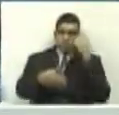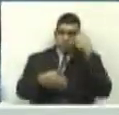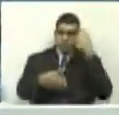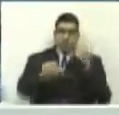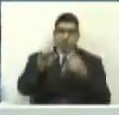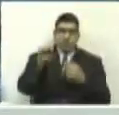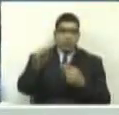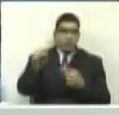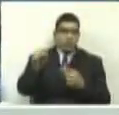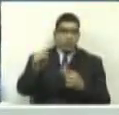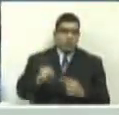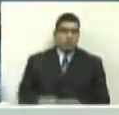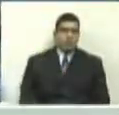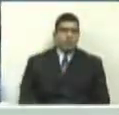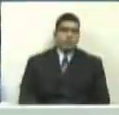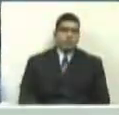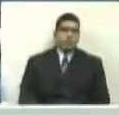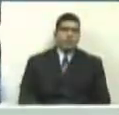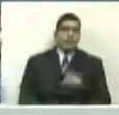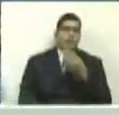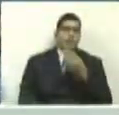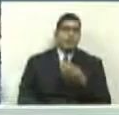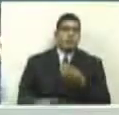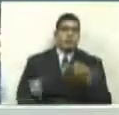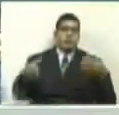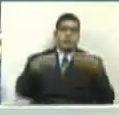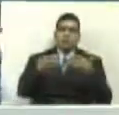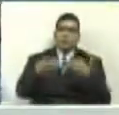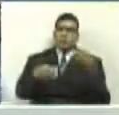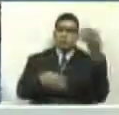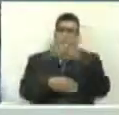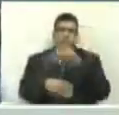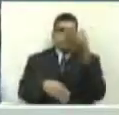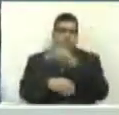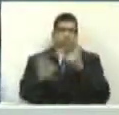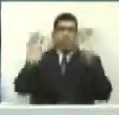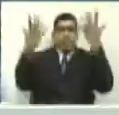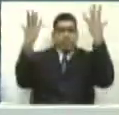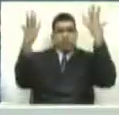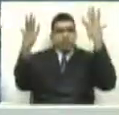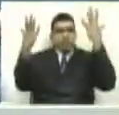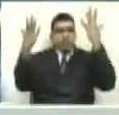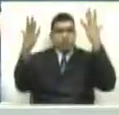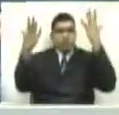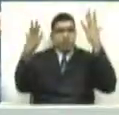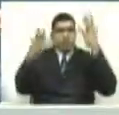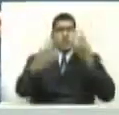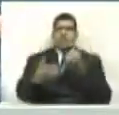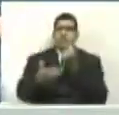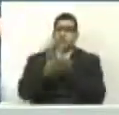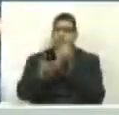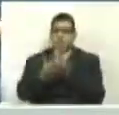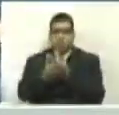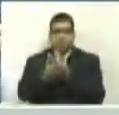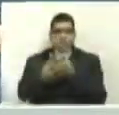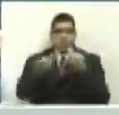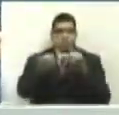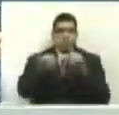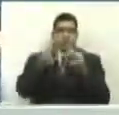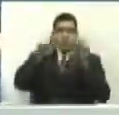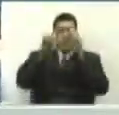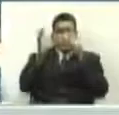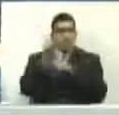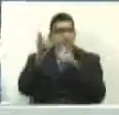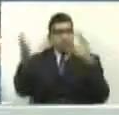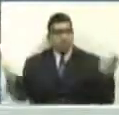disso? As cotas de patrocínio de festas, de compra de cotas para publicidade em jornais,